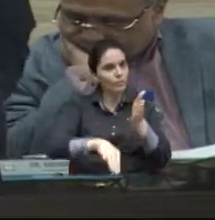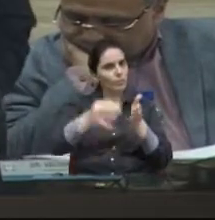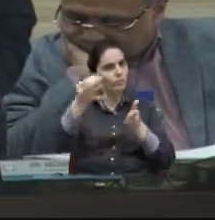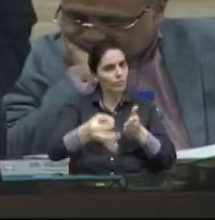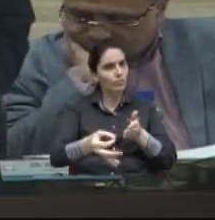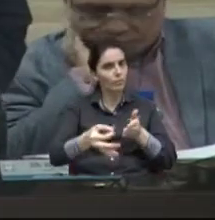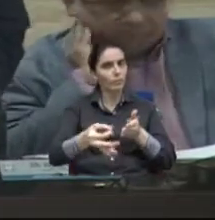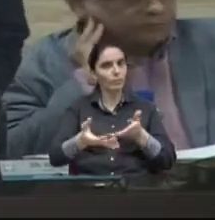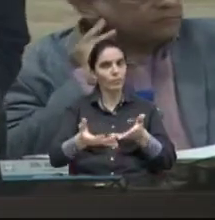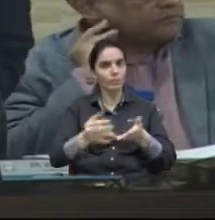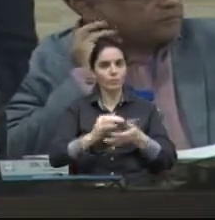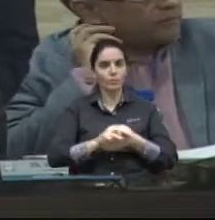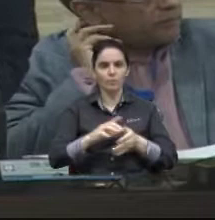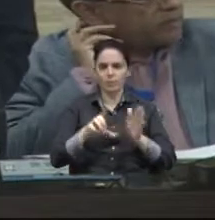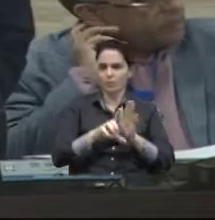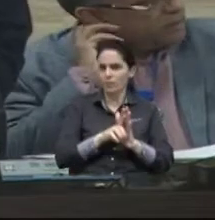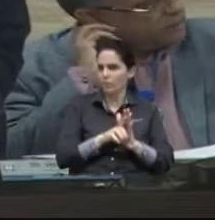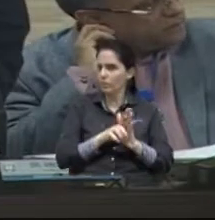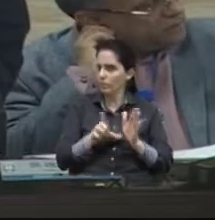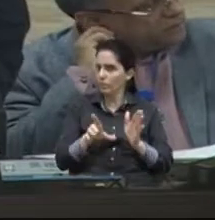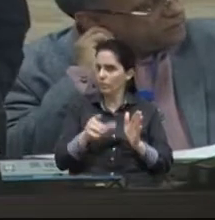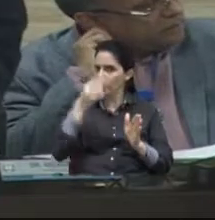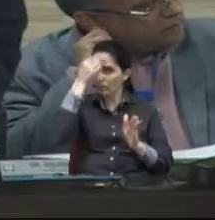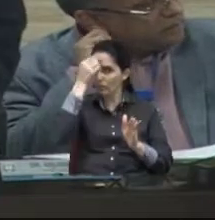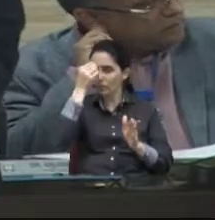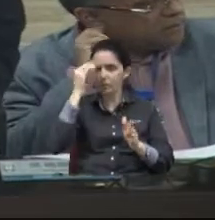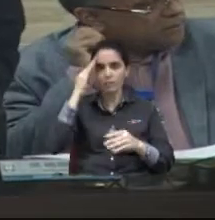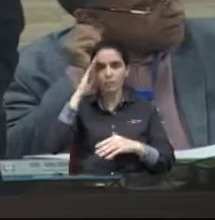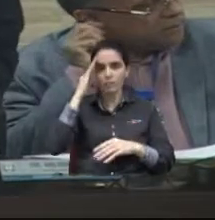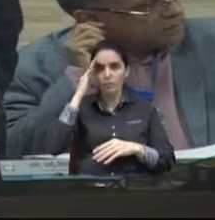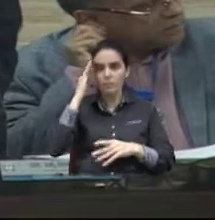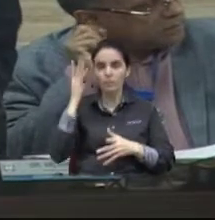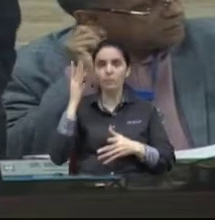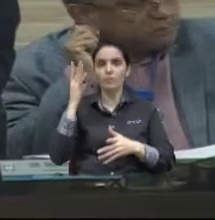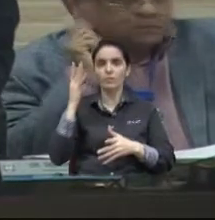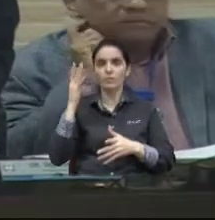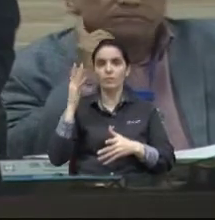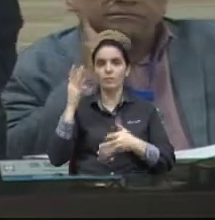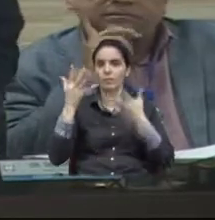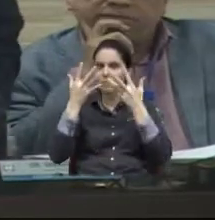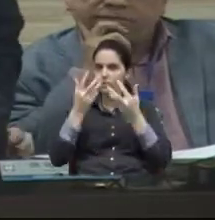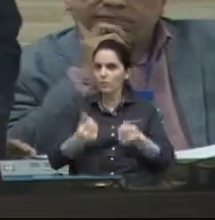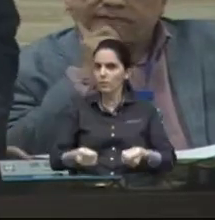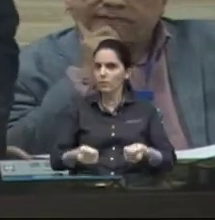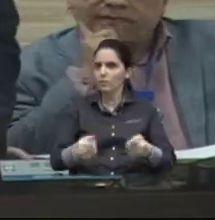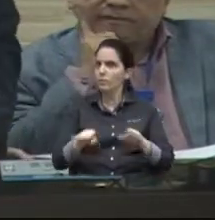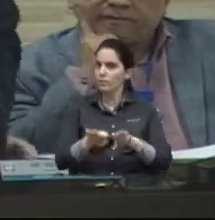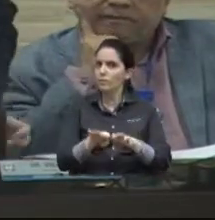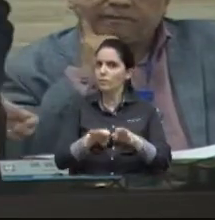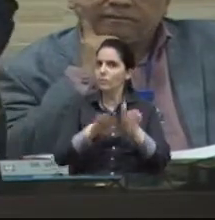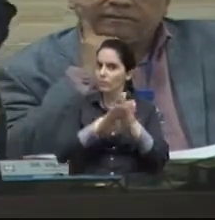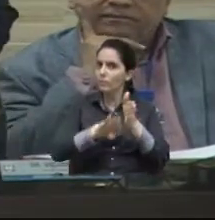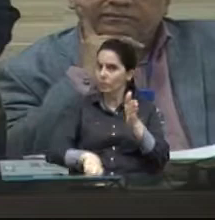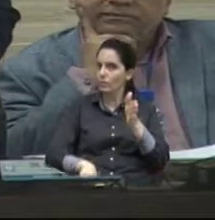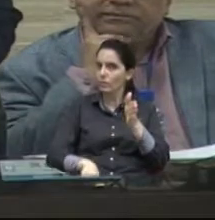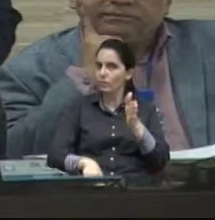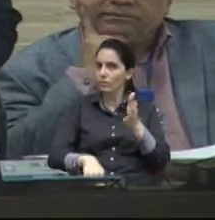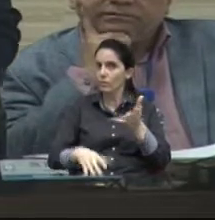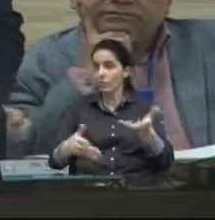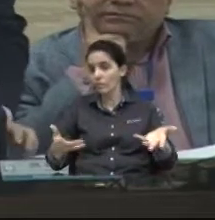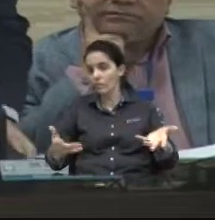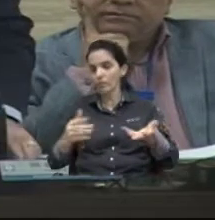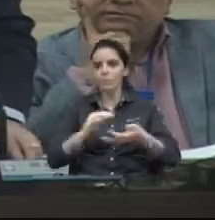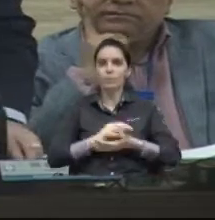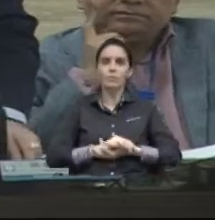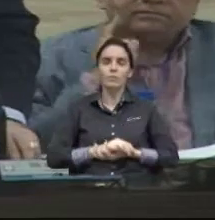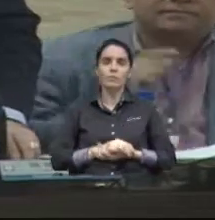é uma se por lei, eu queria entender se, além de não aceitar, se é descontado, e deve ser descontado, porque se não aceita, vai